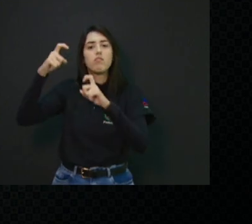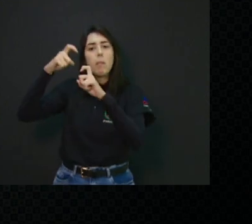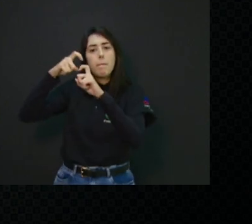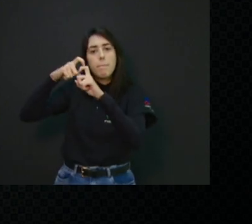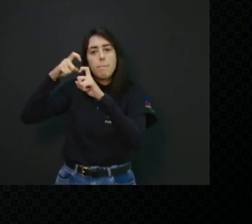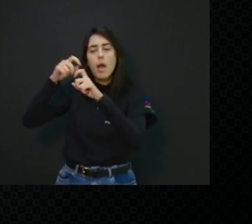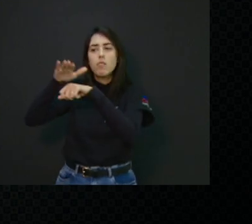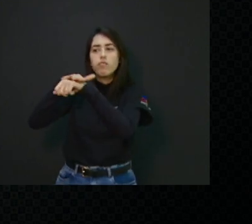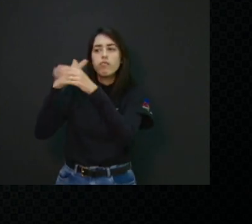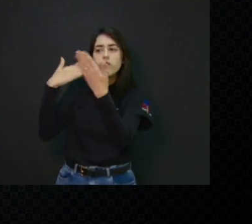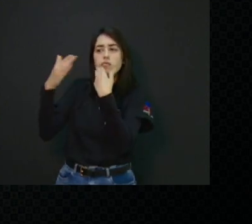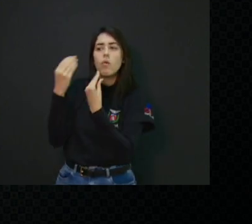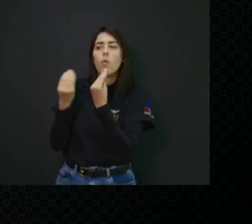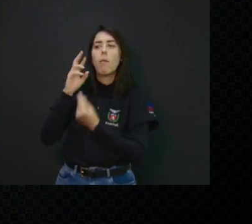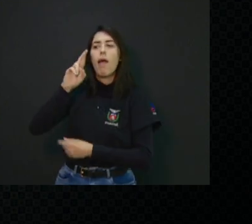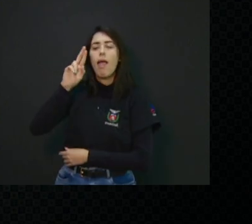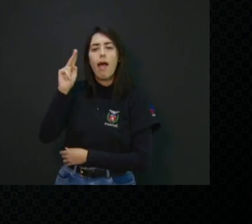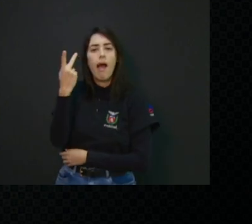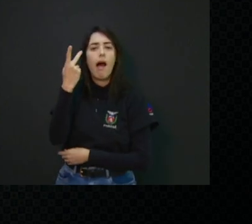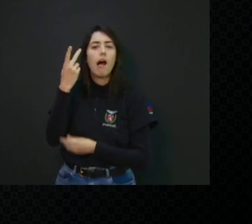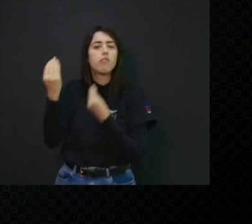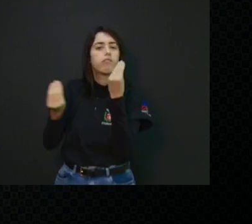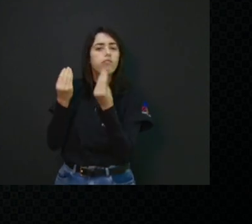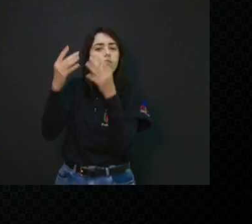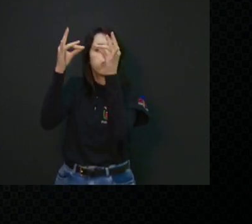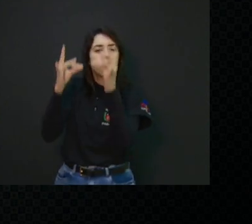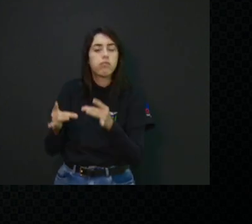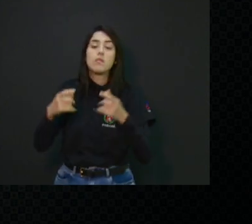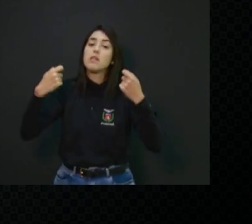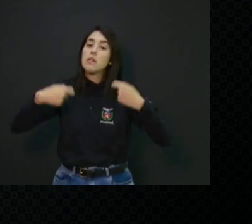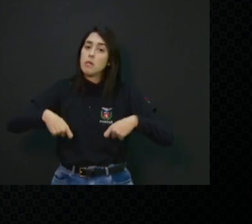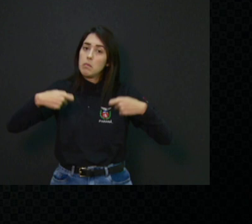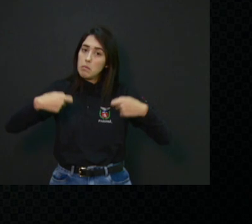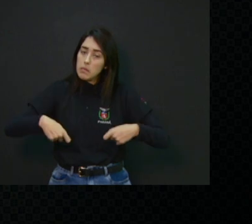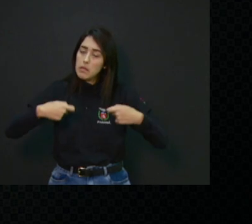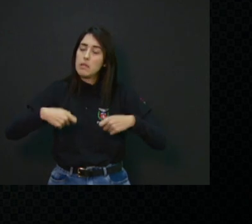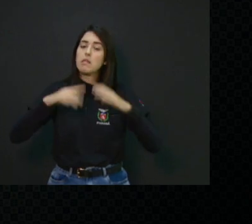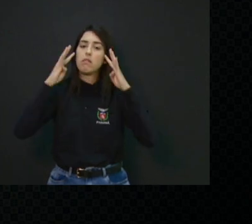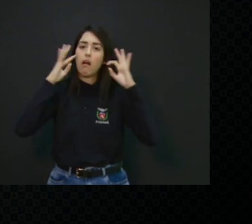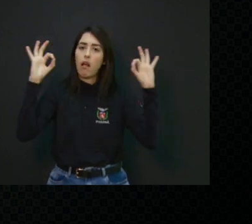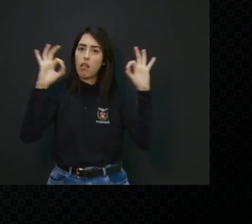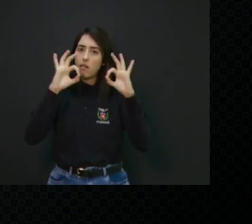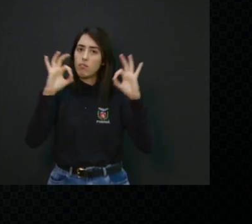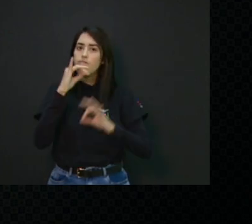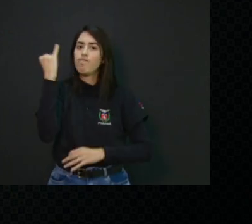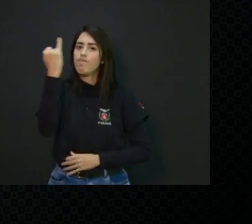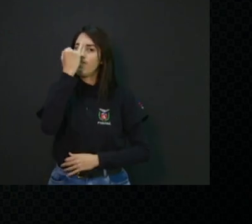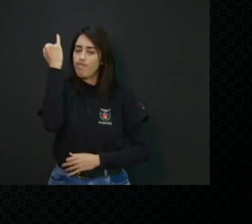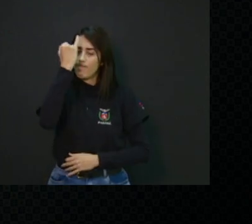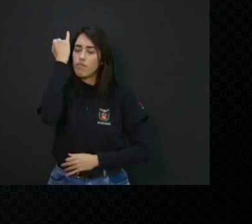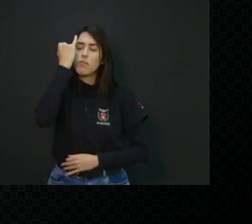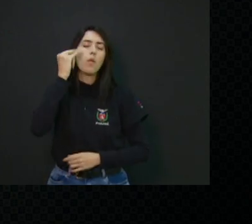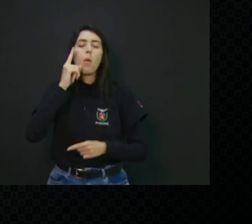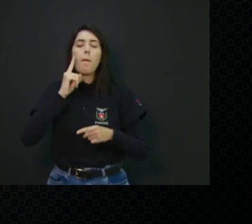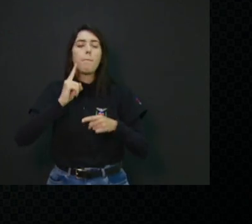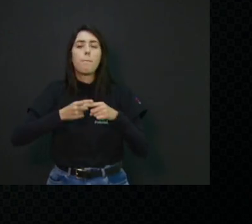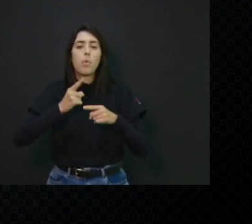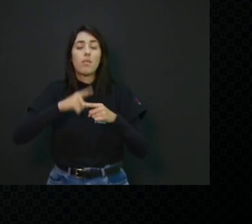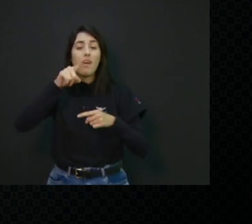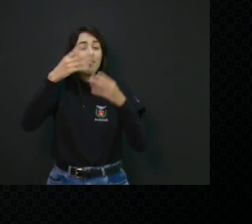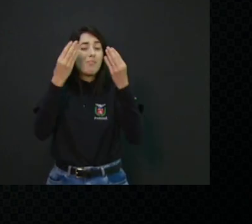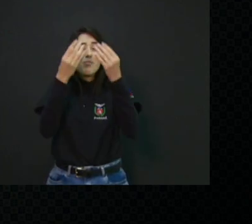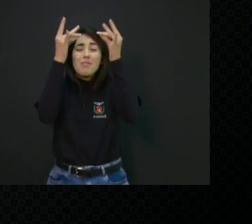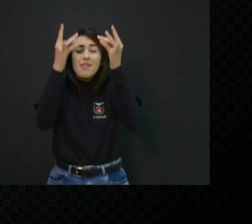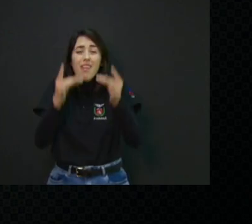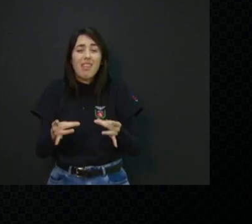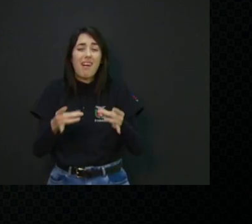do fator RH da mãe, então... precisa estar atento mesmo, né? Porque são muitos detalhes,